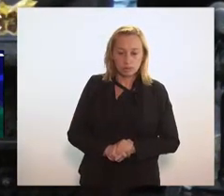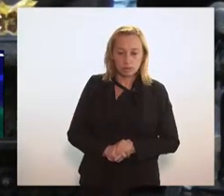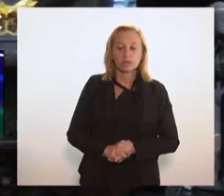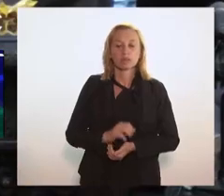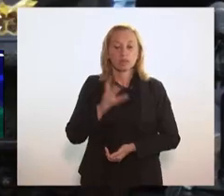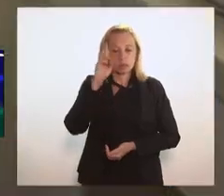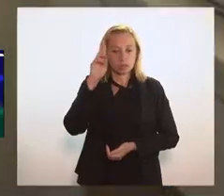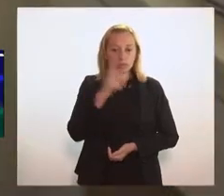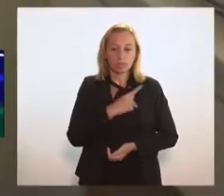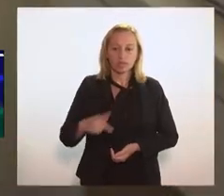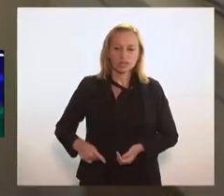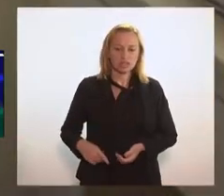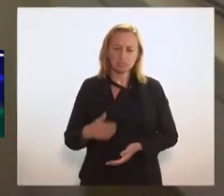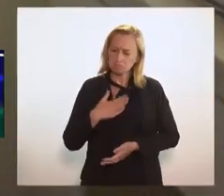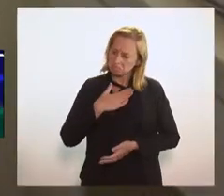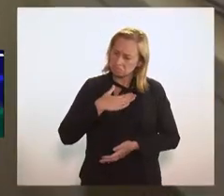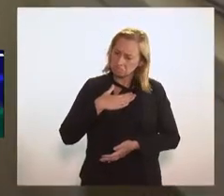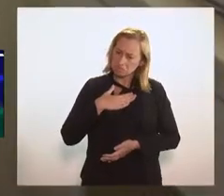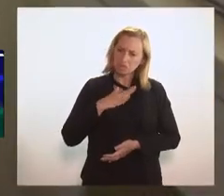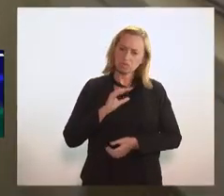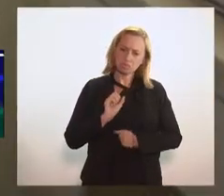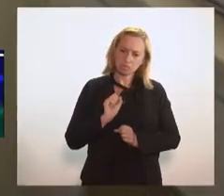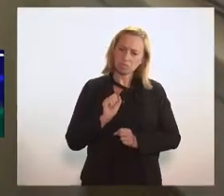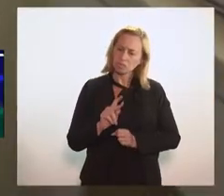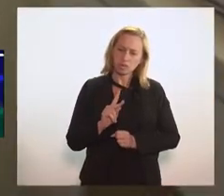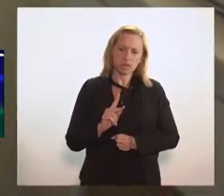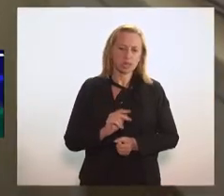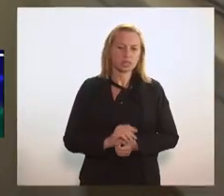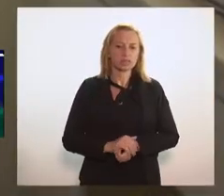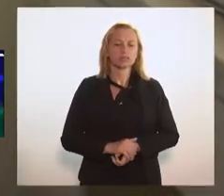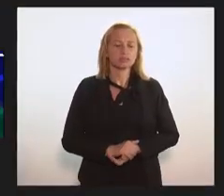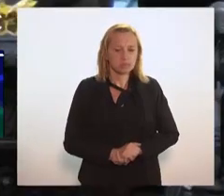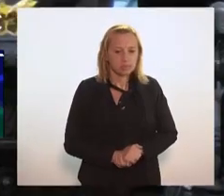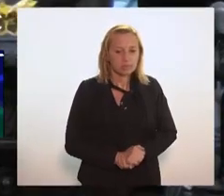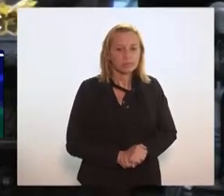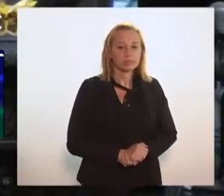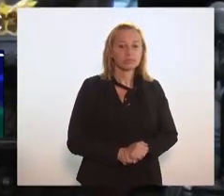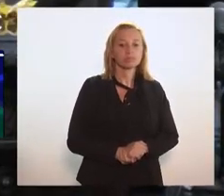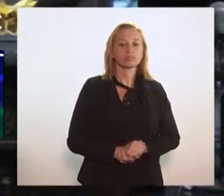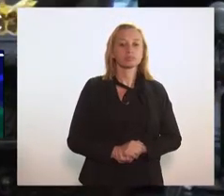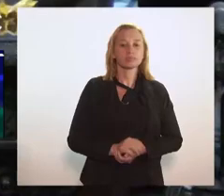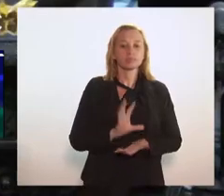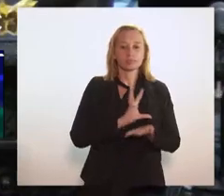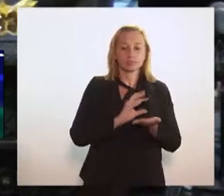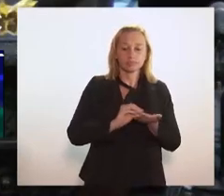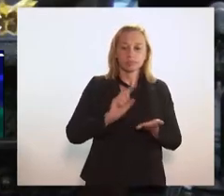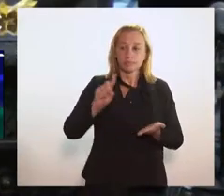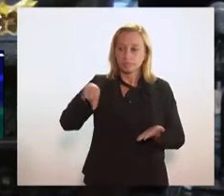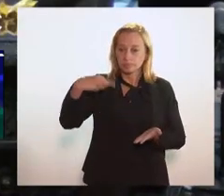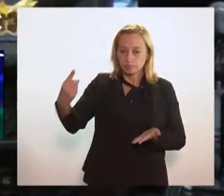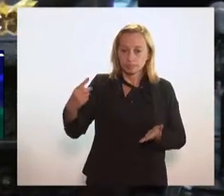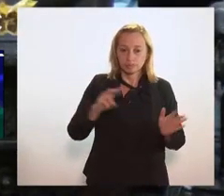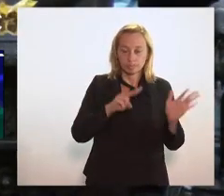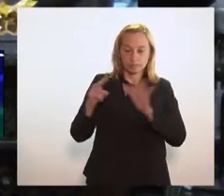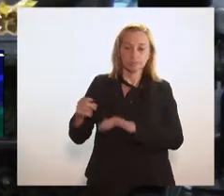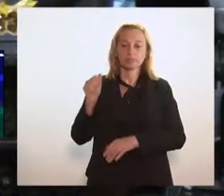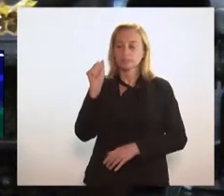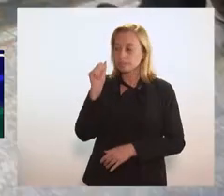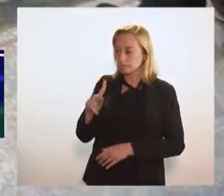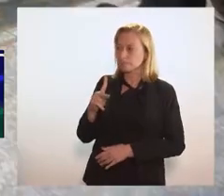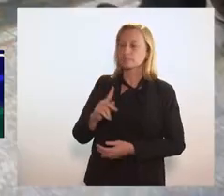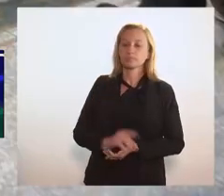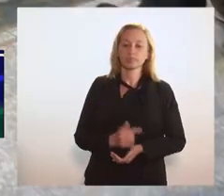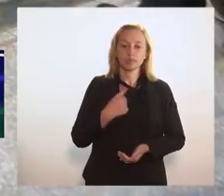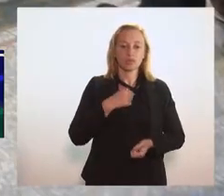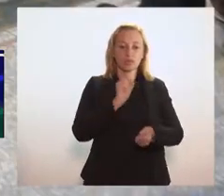Senhor presidente, da minha parte, okay. Eu sempre louvo a audiência. E eu trago a pauta quarta-feira próxima. Está fechado, então. Vou